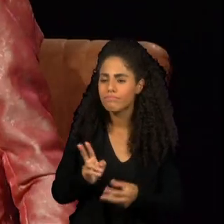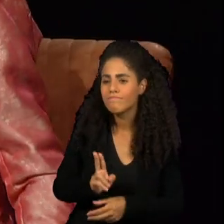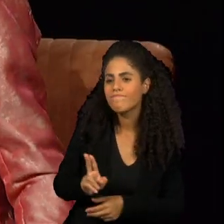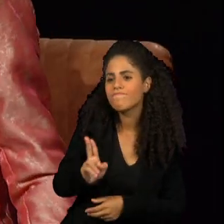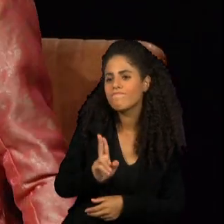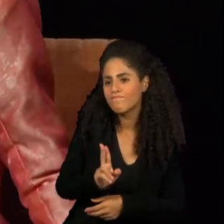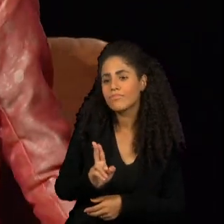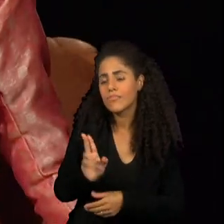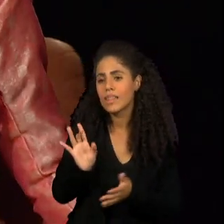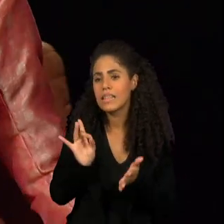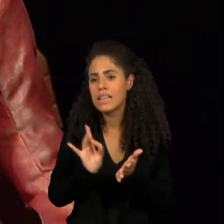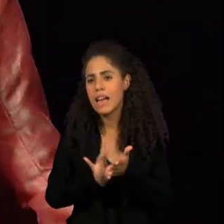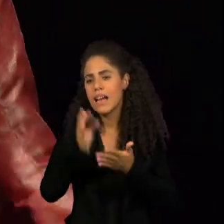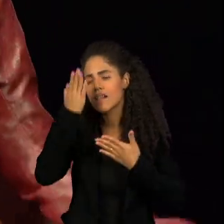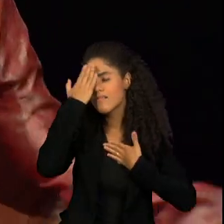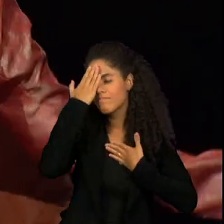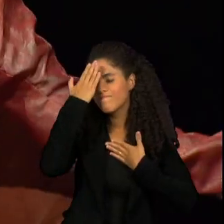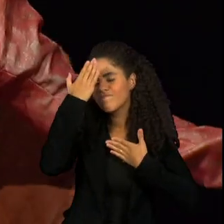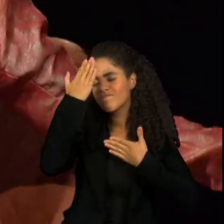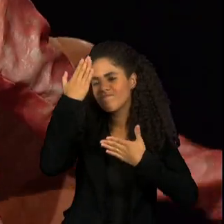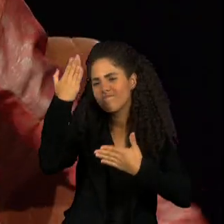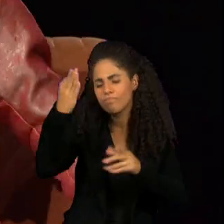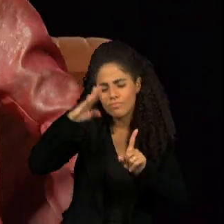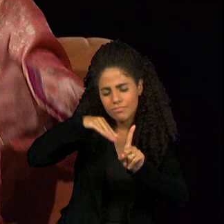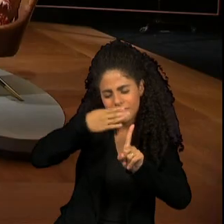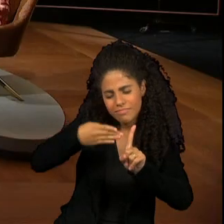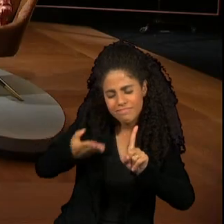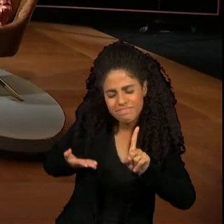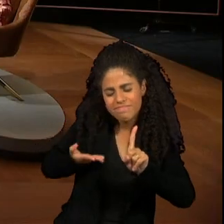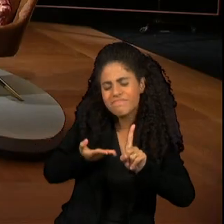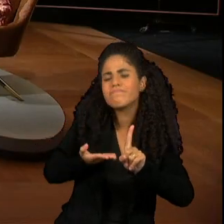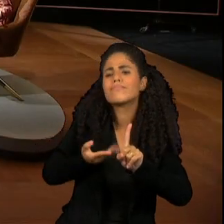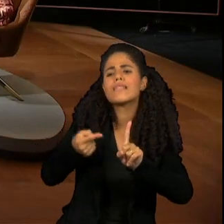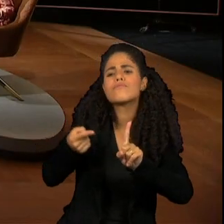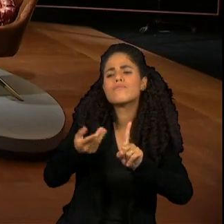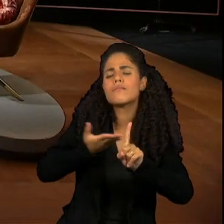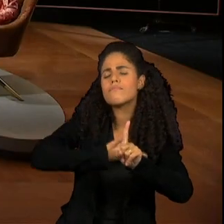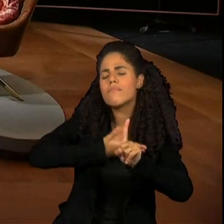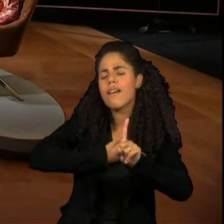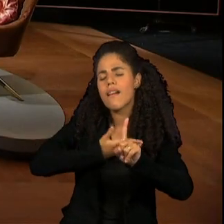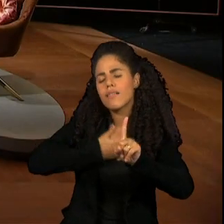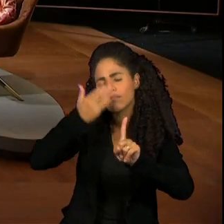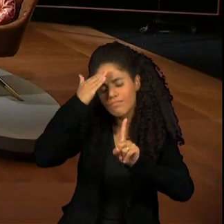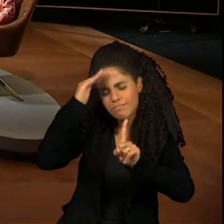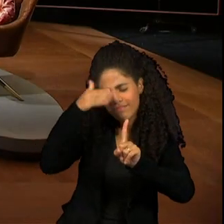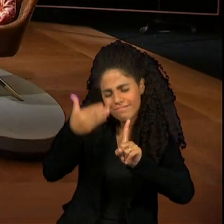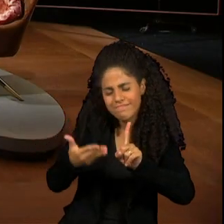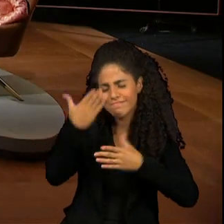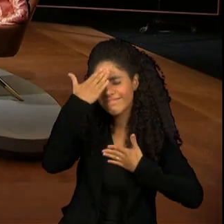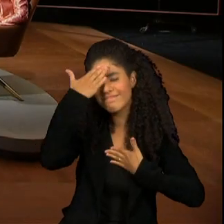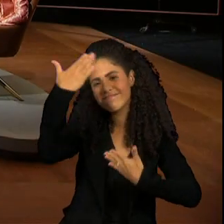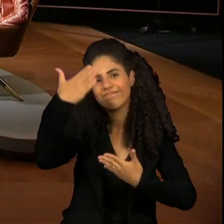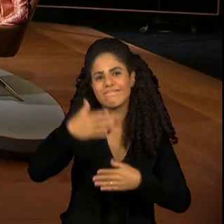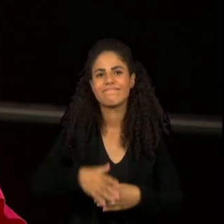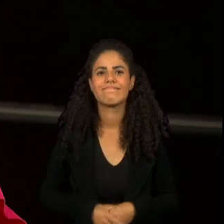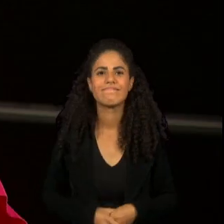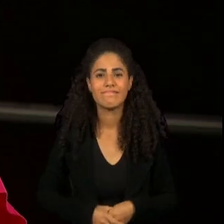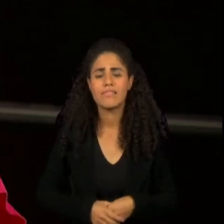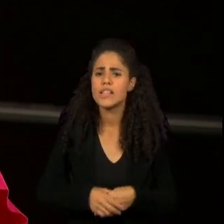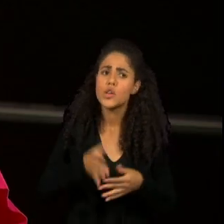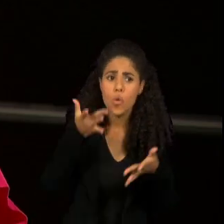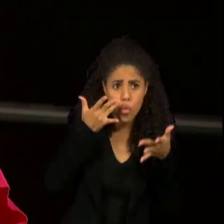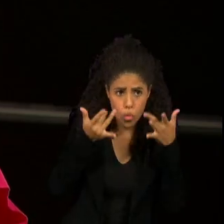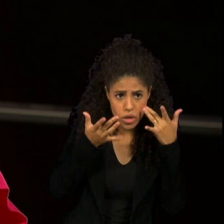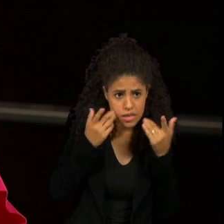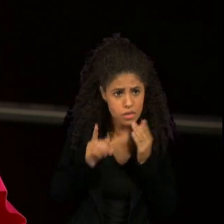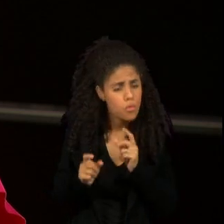é isso. Eu tenho adoração por eles, né? E adoração por Júlio, não é? É isso. E ele te conheceu no teatro? Ele